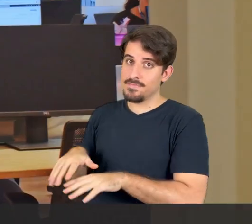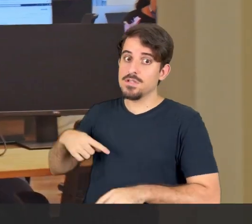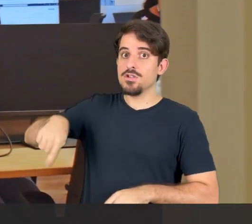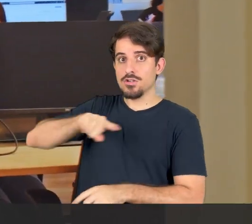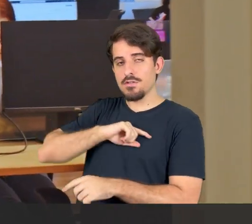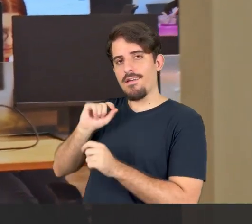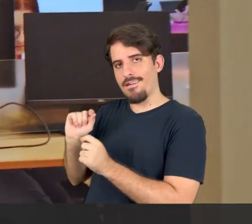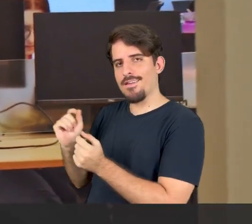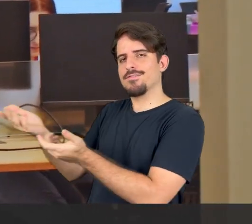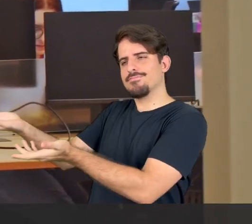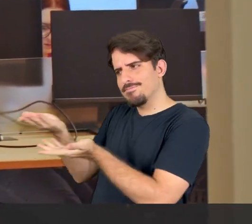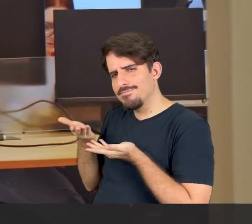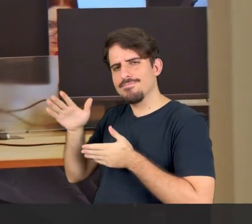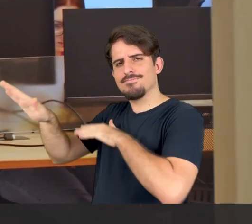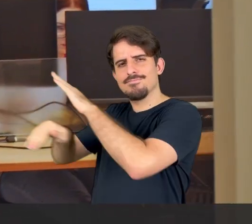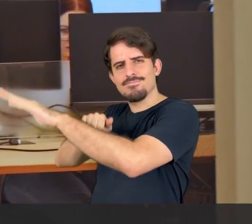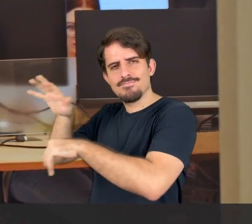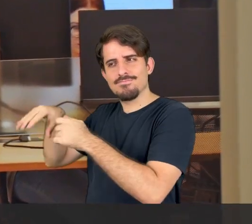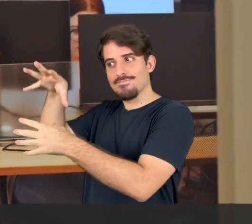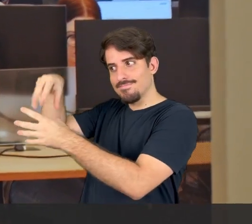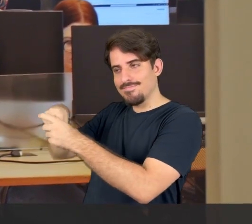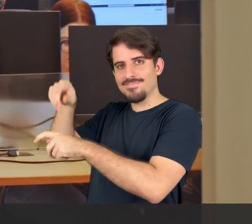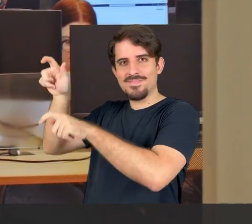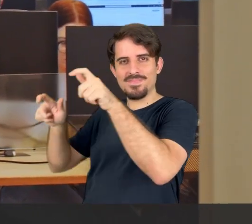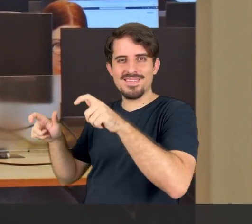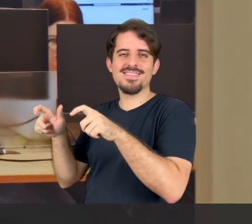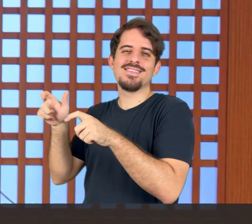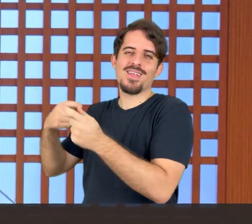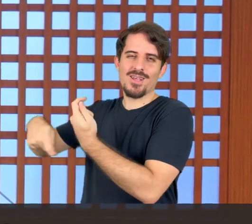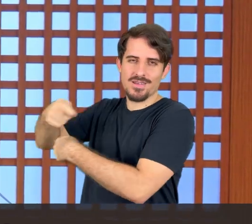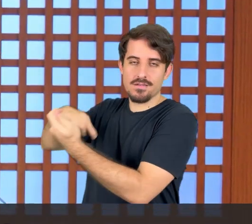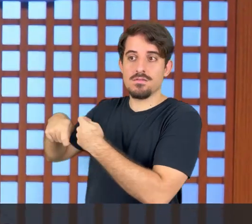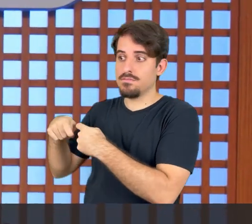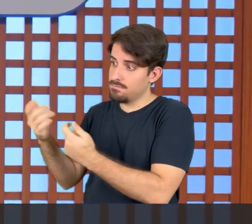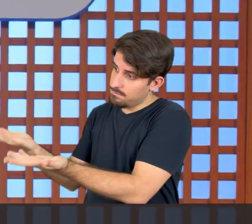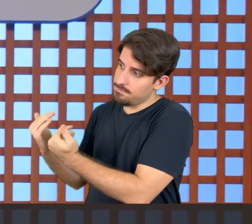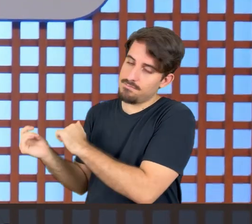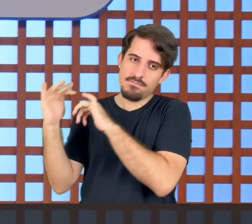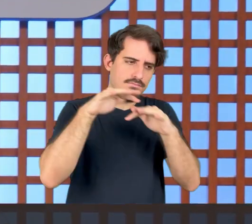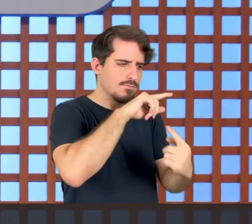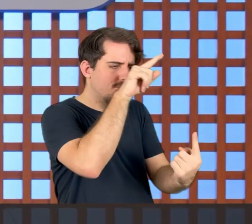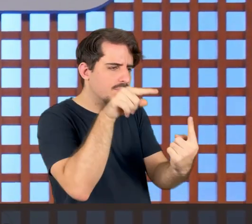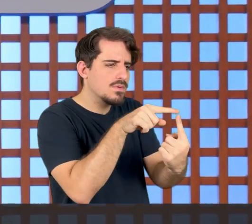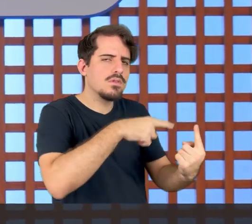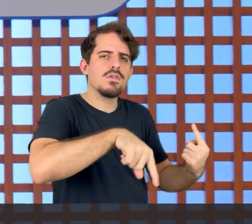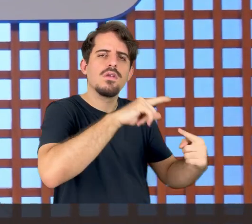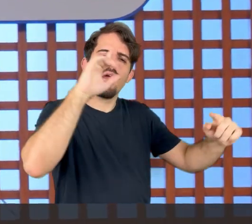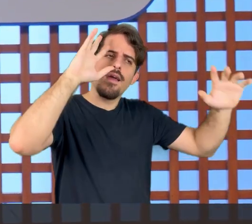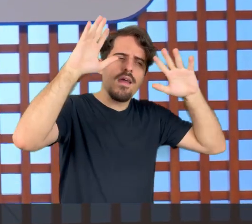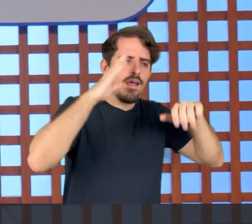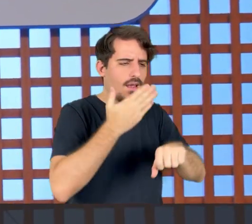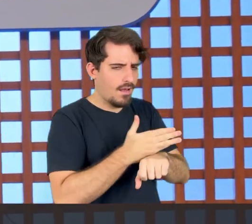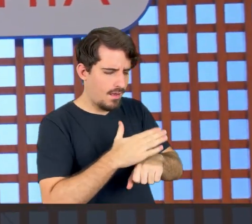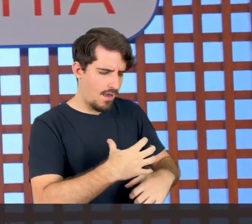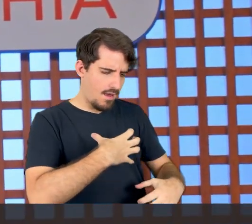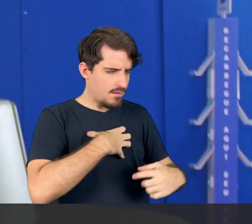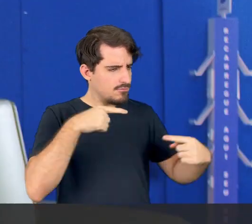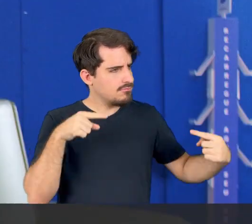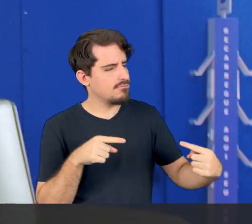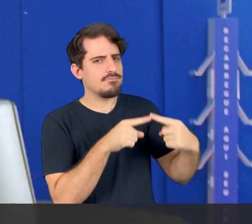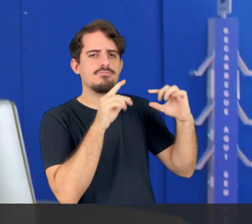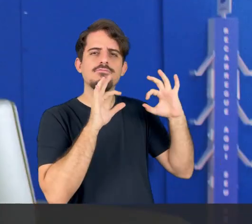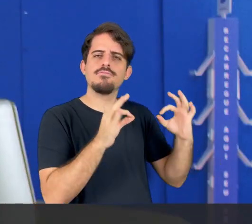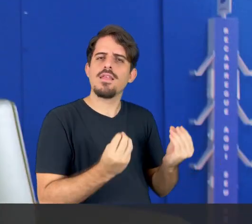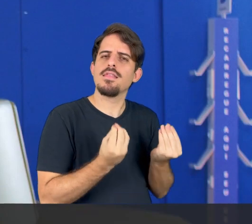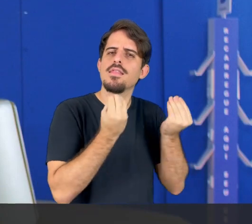inclusão, a gente convidou e convocou pessoas internas de vários negócios para pensar o que de fato faria